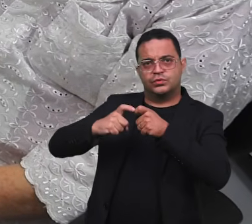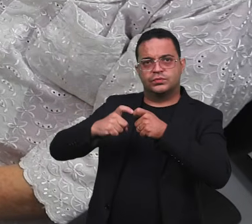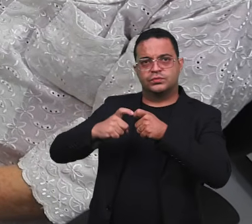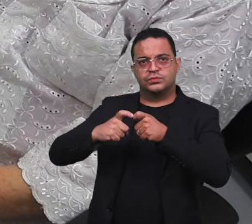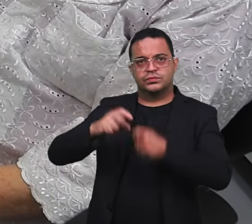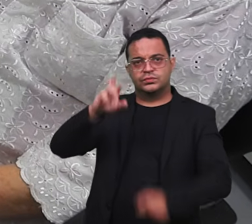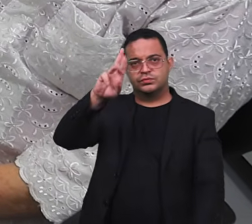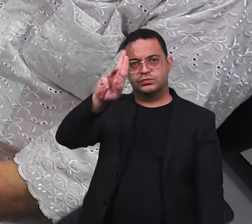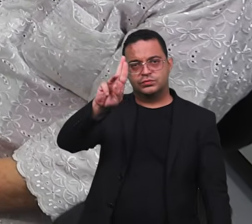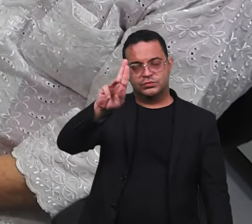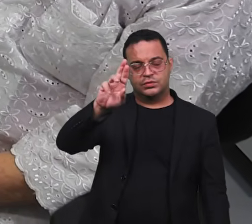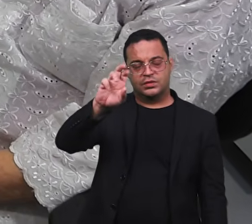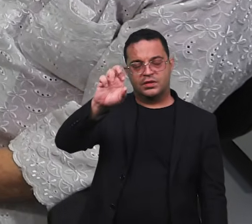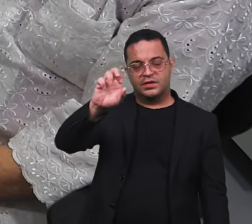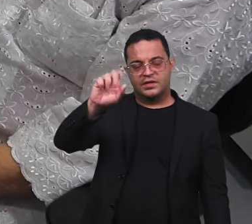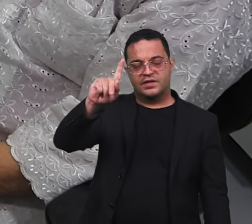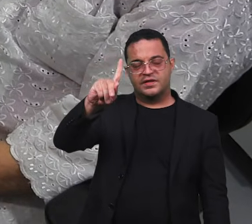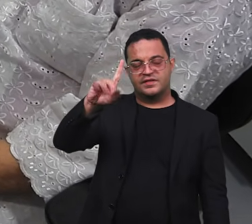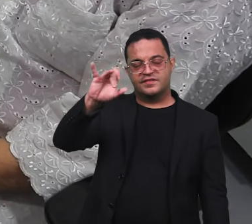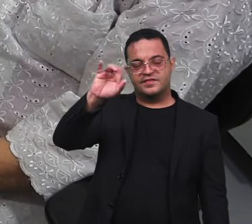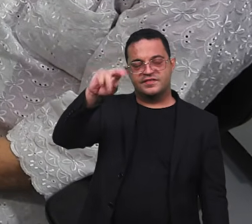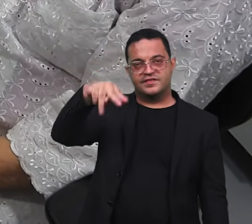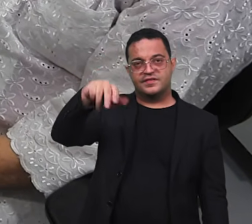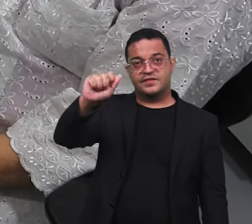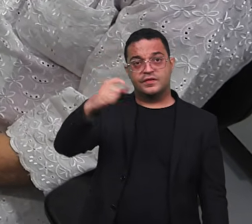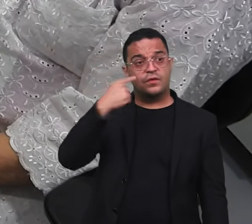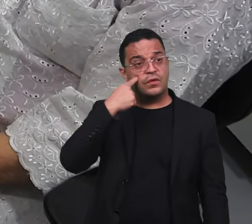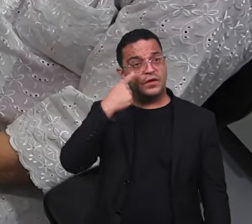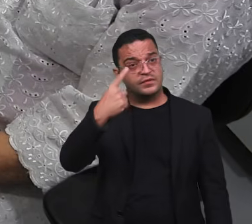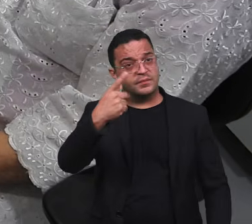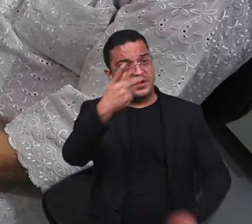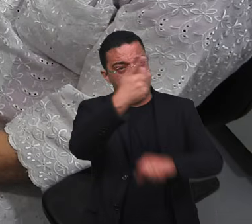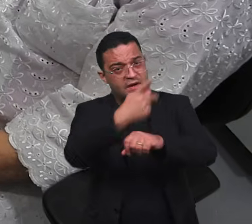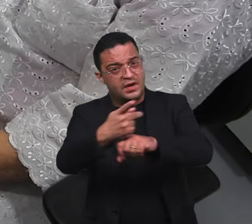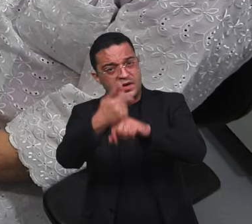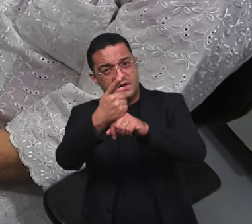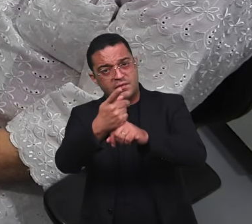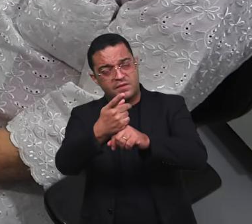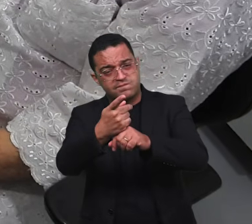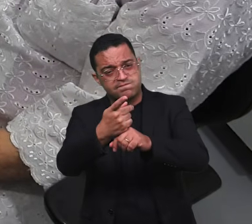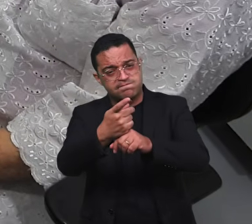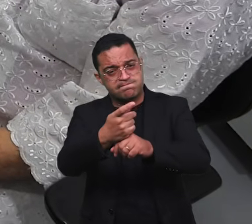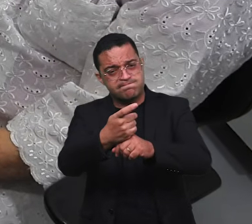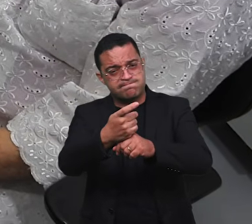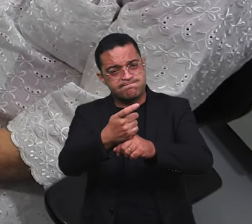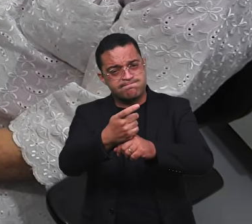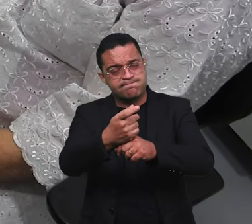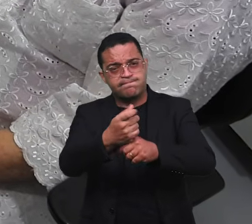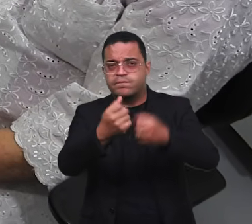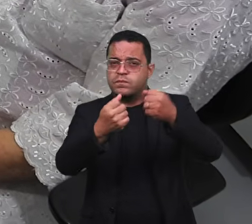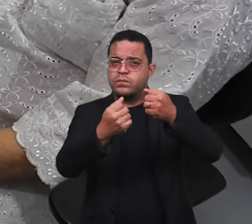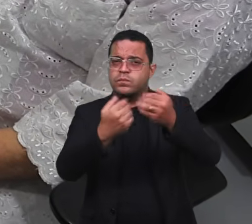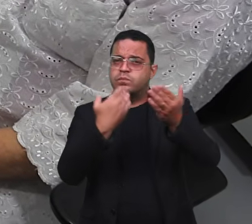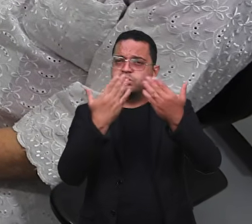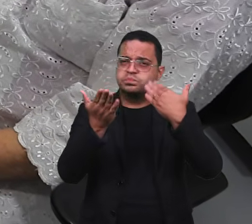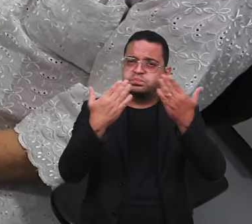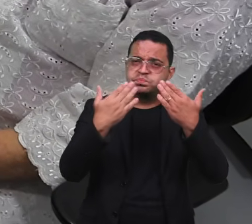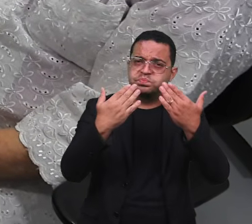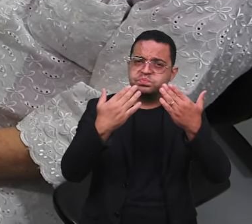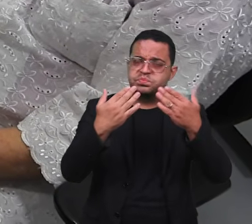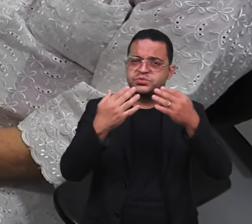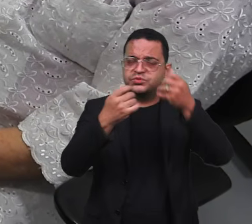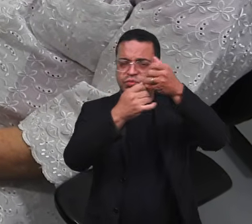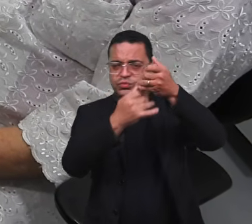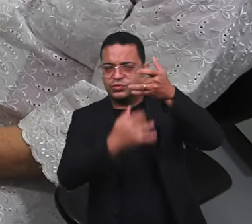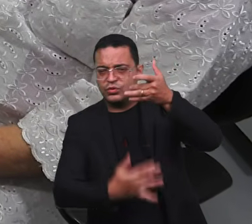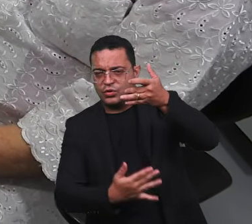Regina olhasse diretamente para a nossa câmera e desse uma palavra para aquele que